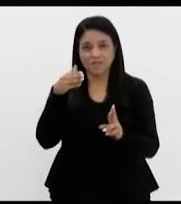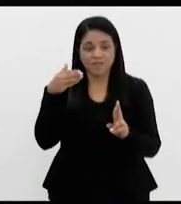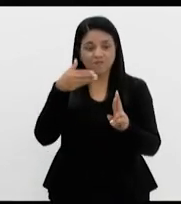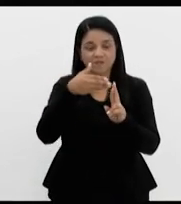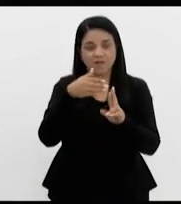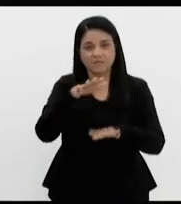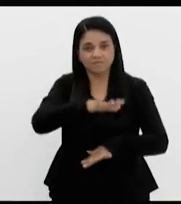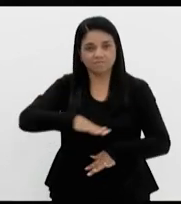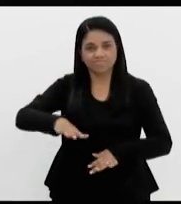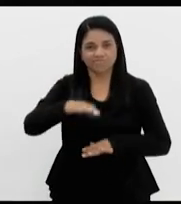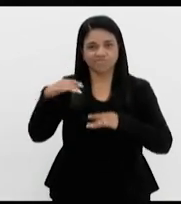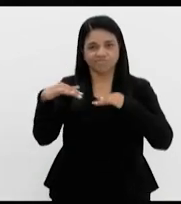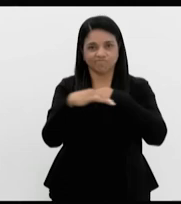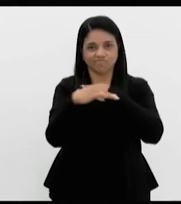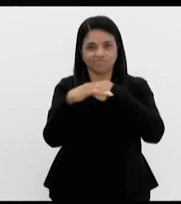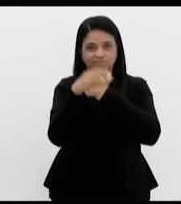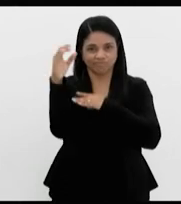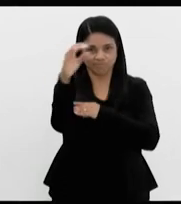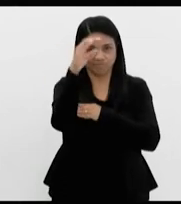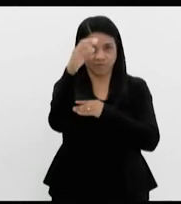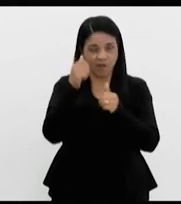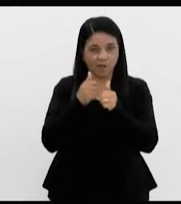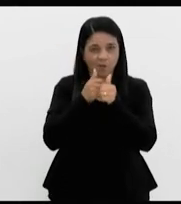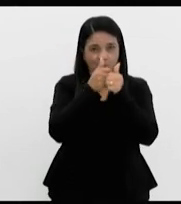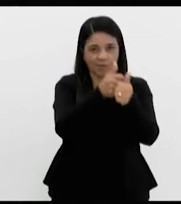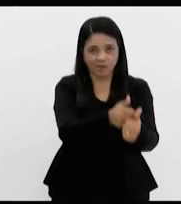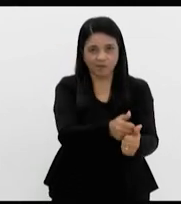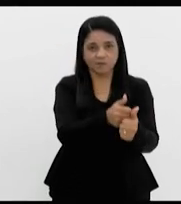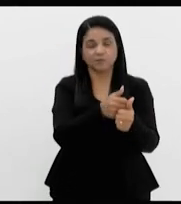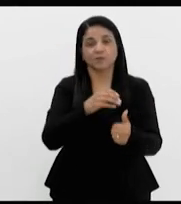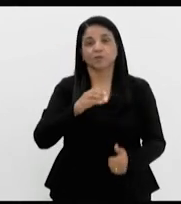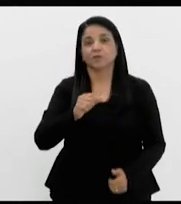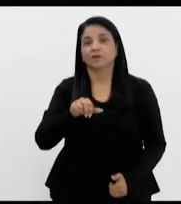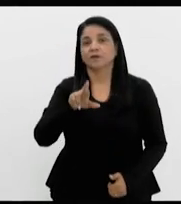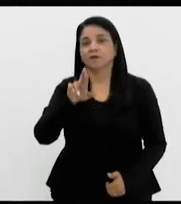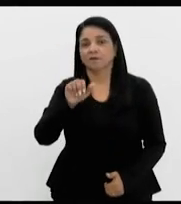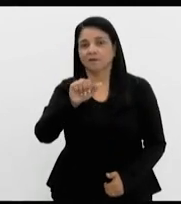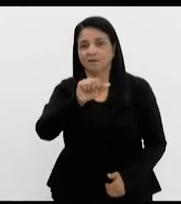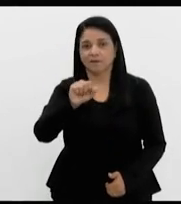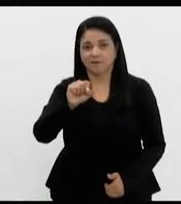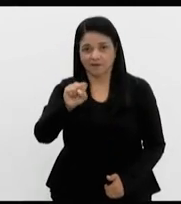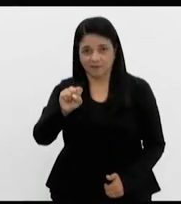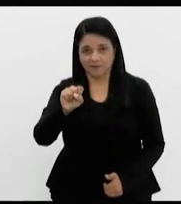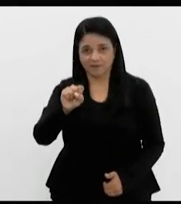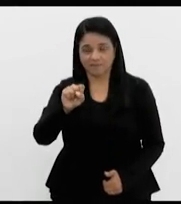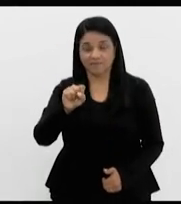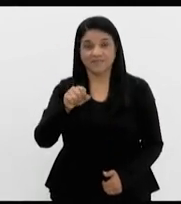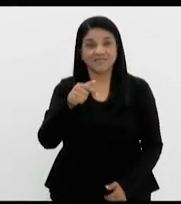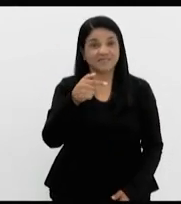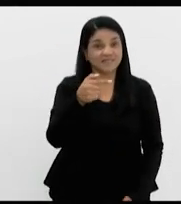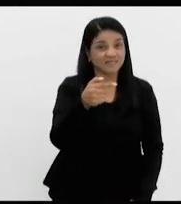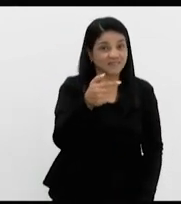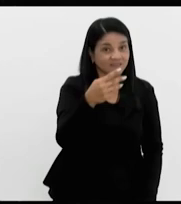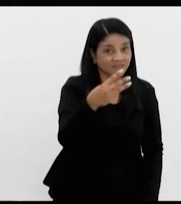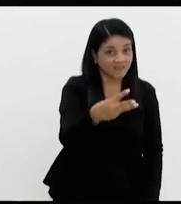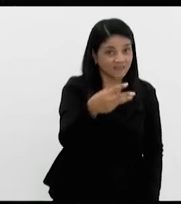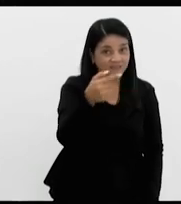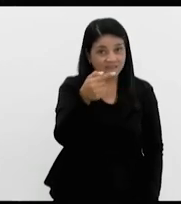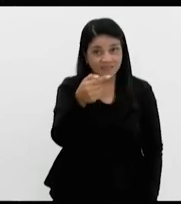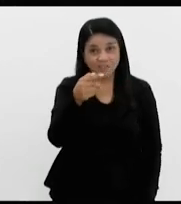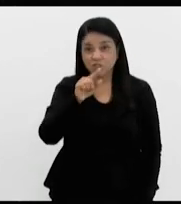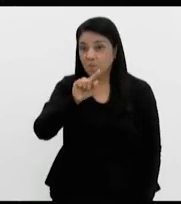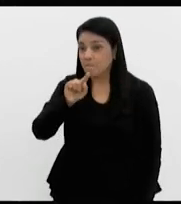território periférico e acompanhadas pelos equipamentos de CRAS. São 37 mil famílias que recebem esses